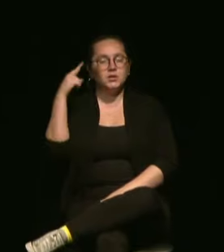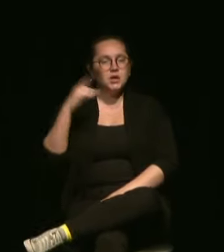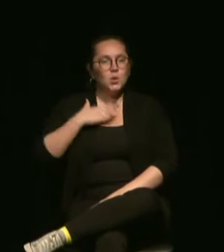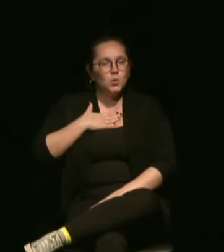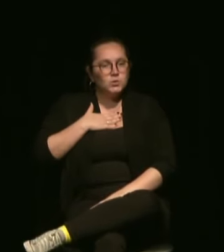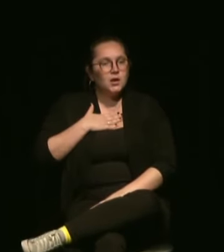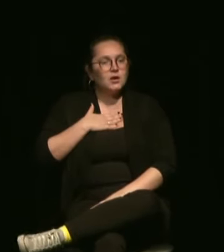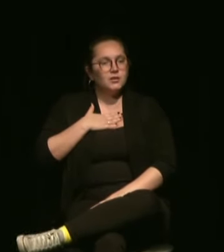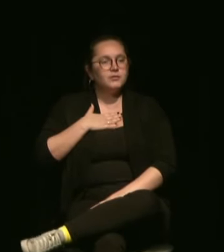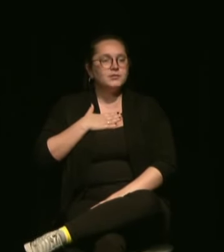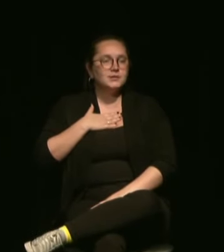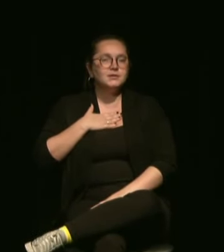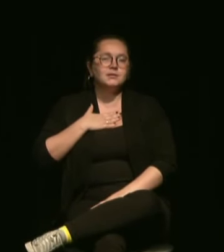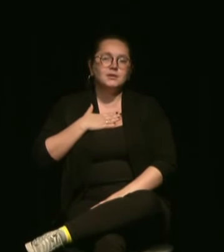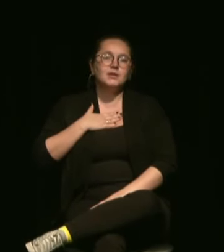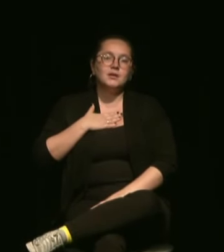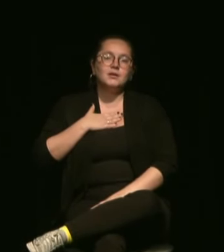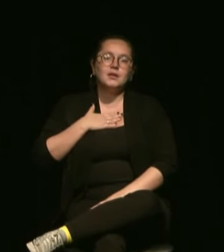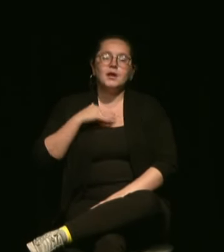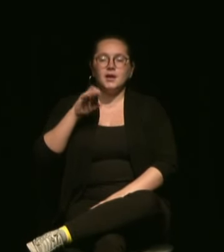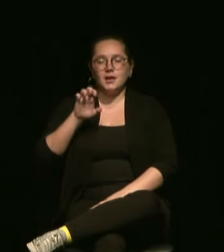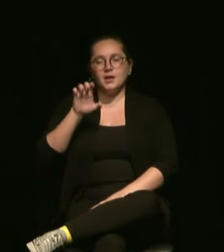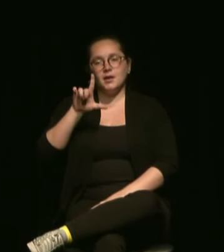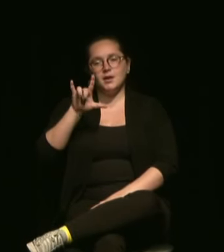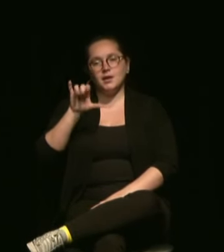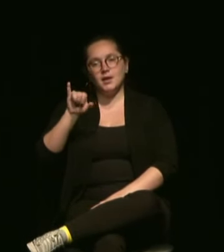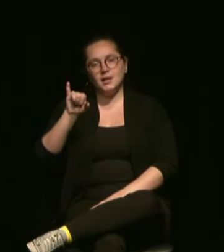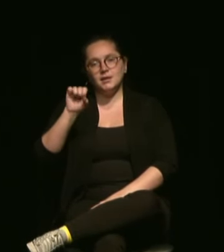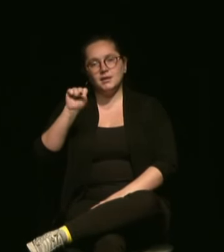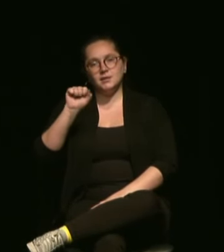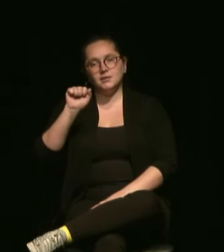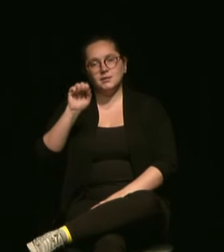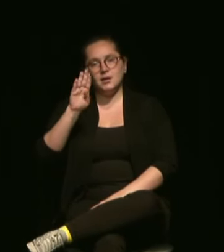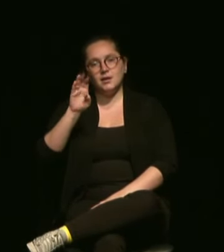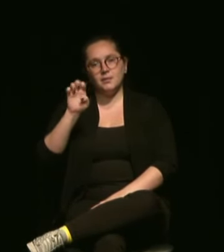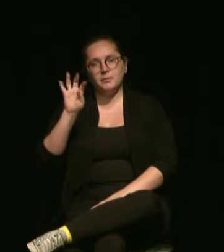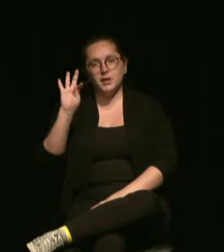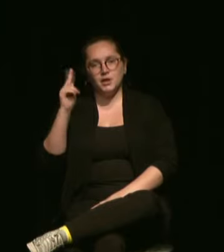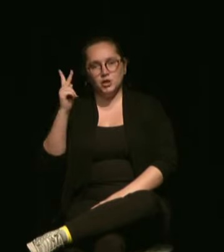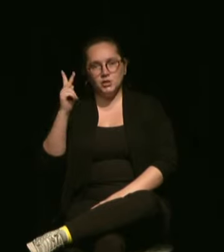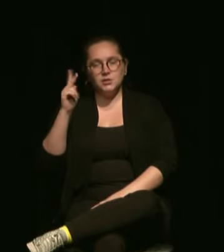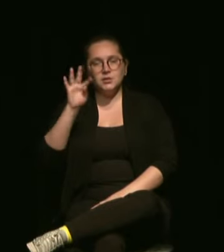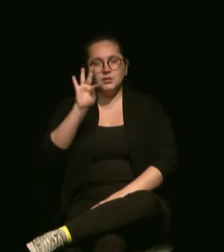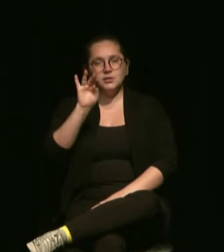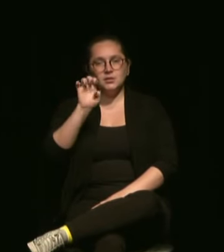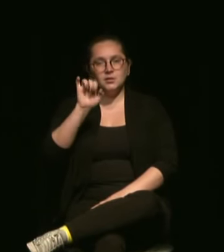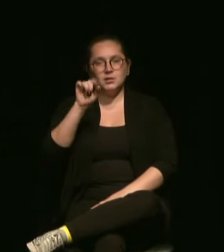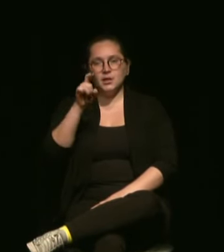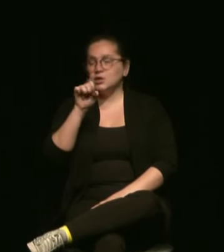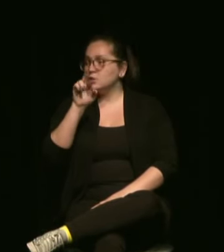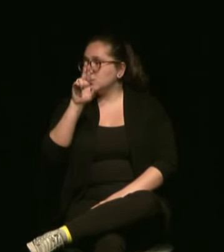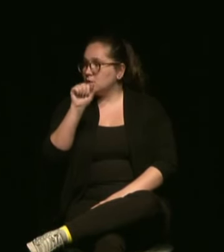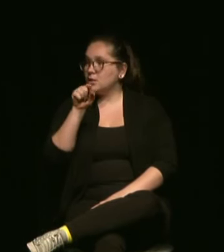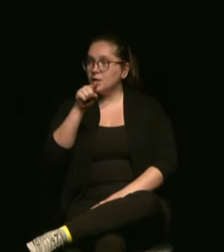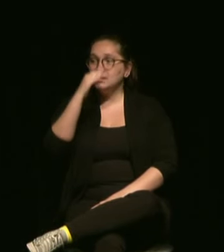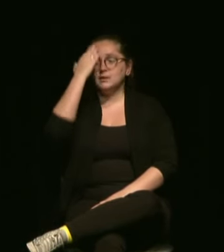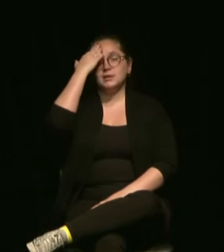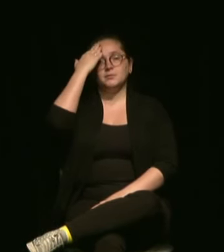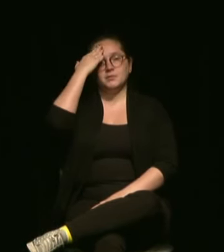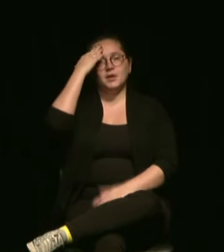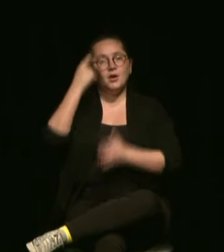profundamente, Elizabeth Teixeira sendo a principal delas. Então, era um filme meio produzido para que o